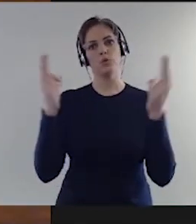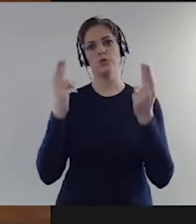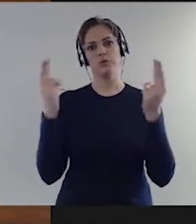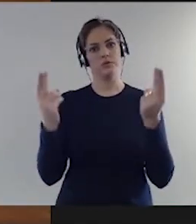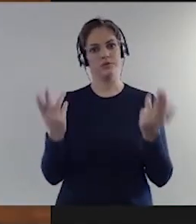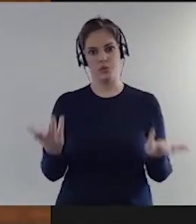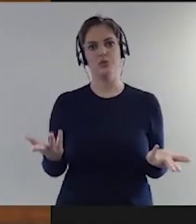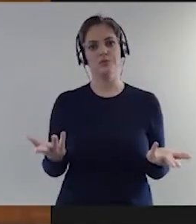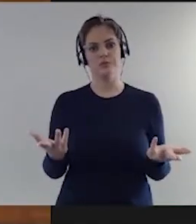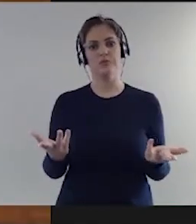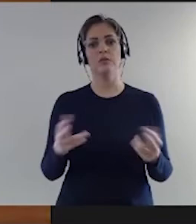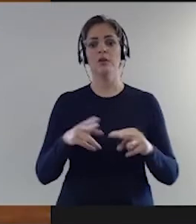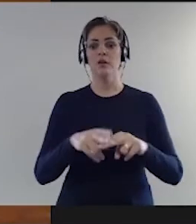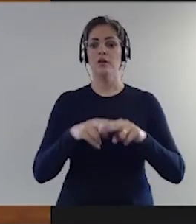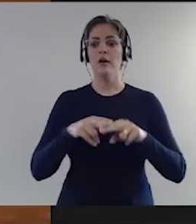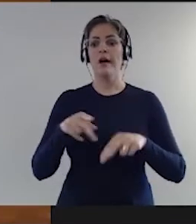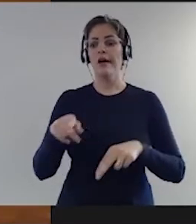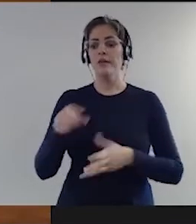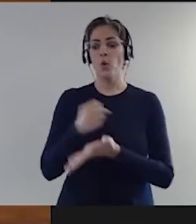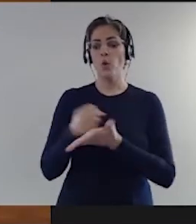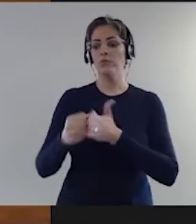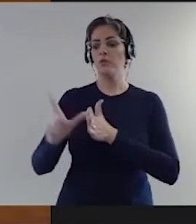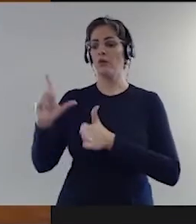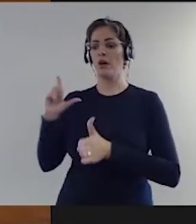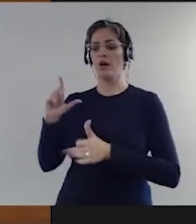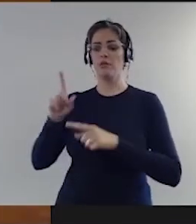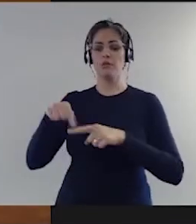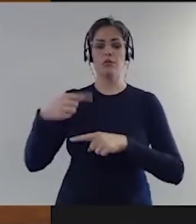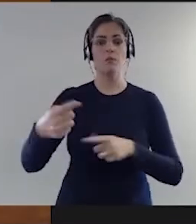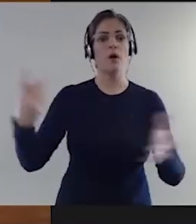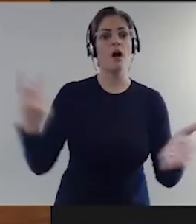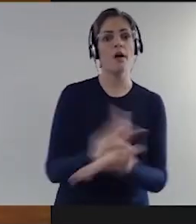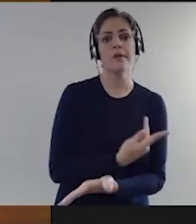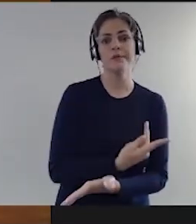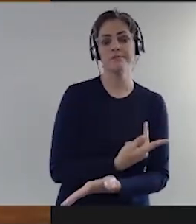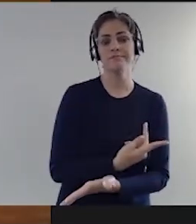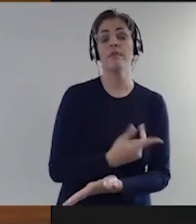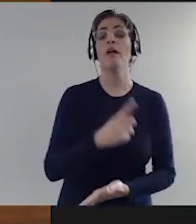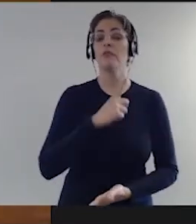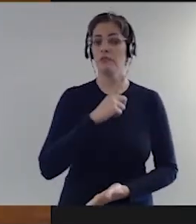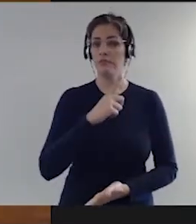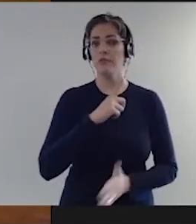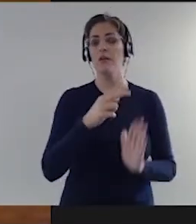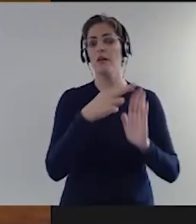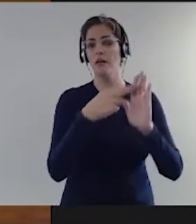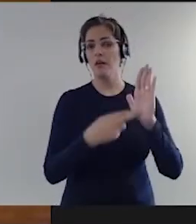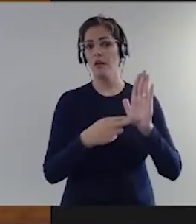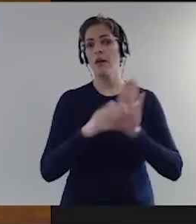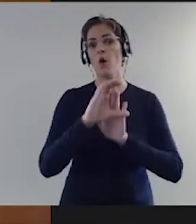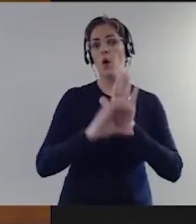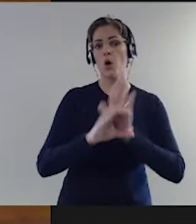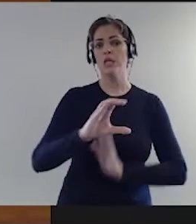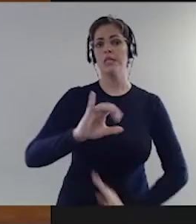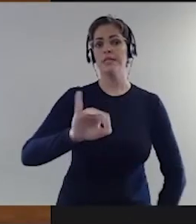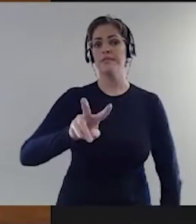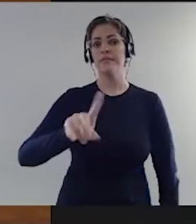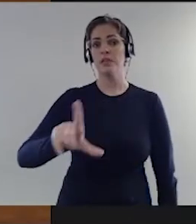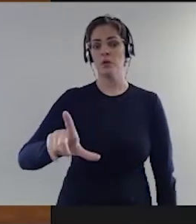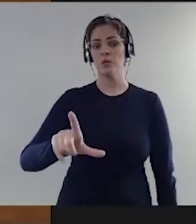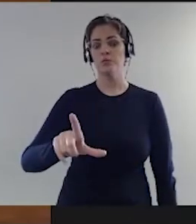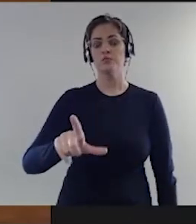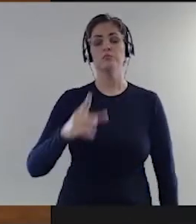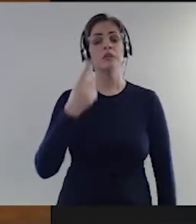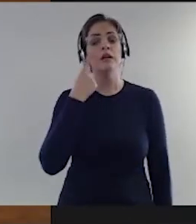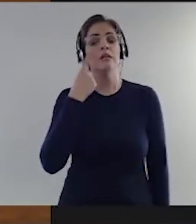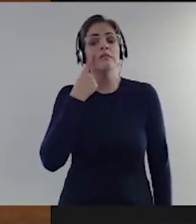no momento do seu cumprimento. E há critérios estabelecidos pelo Código Civil para trabalhar